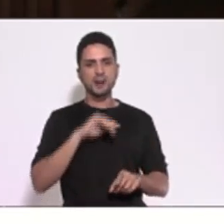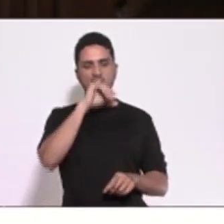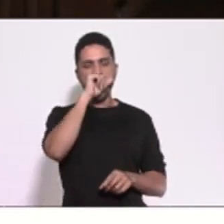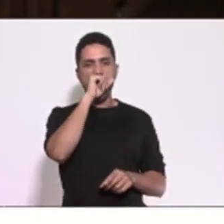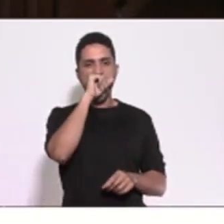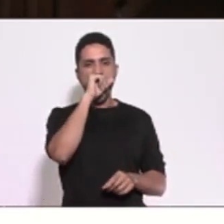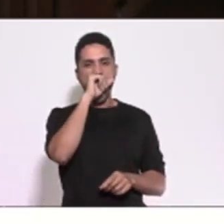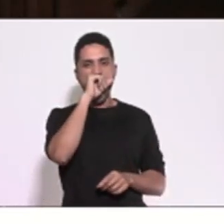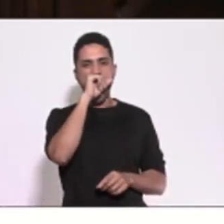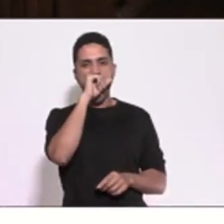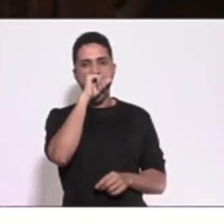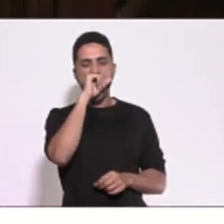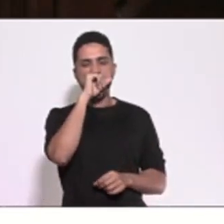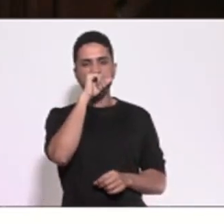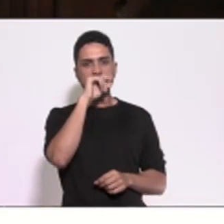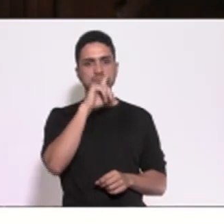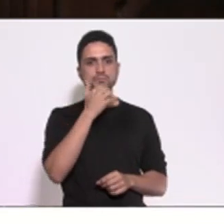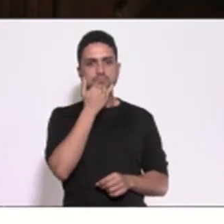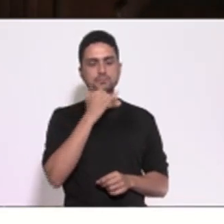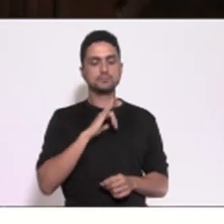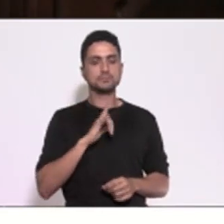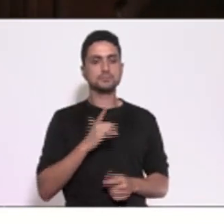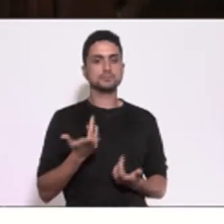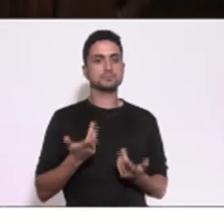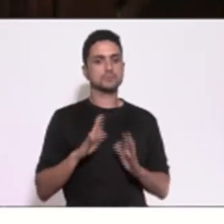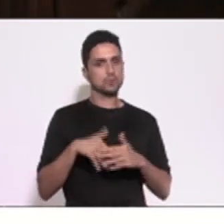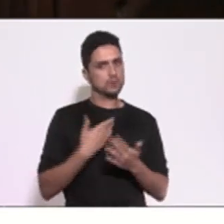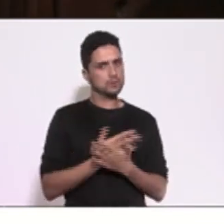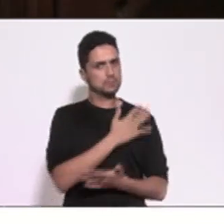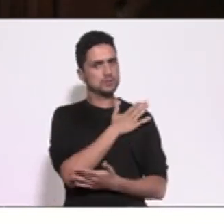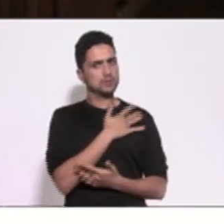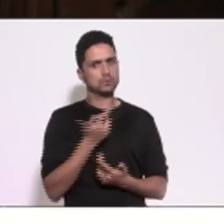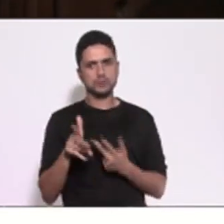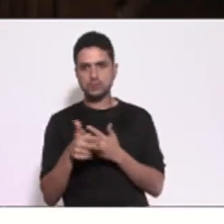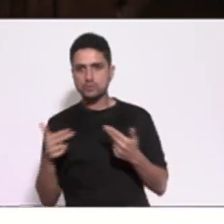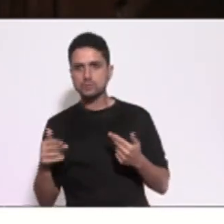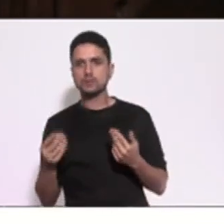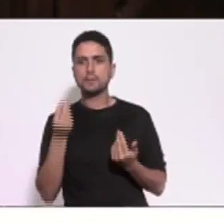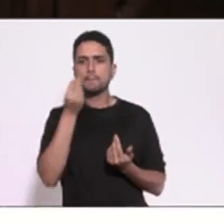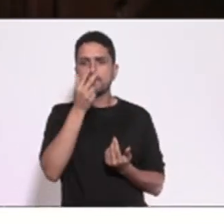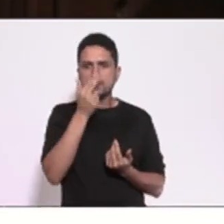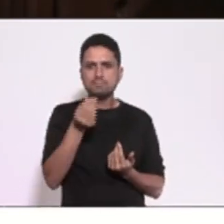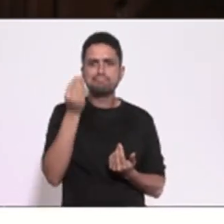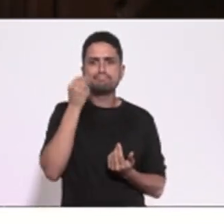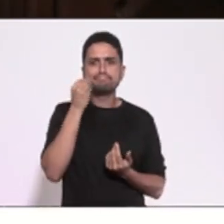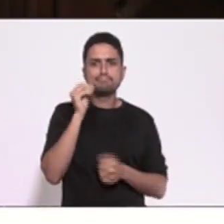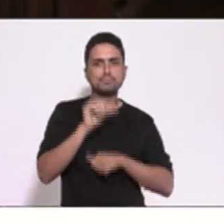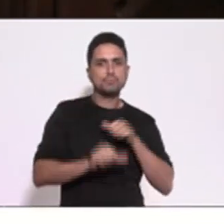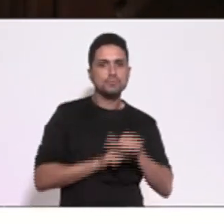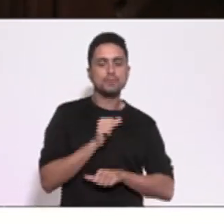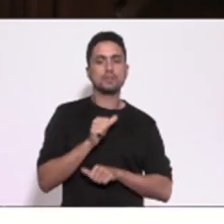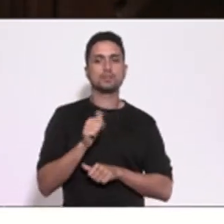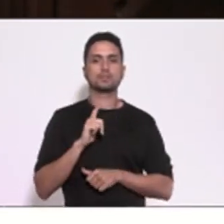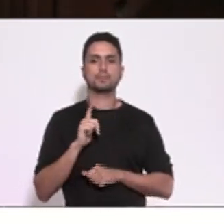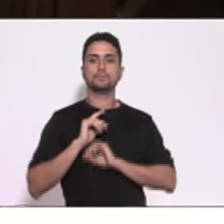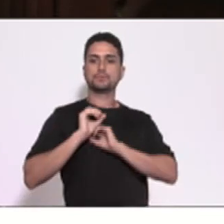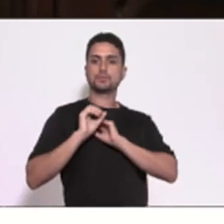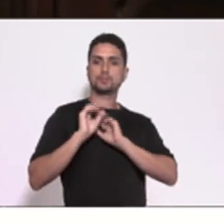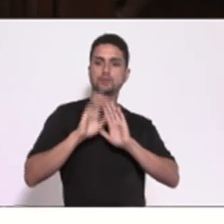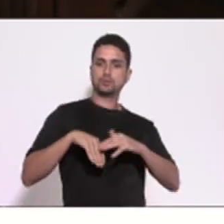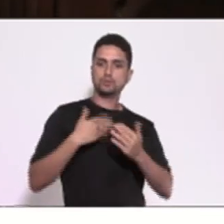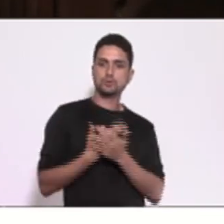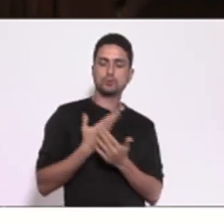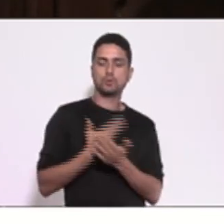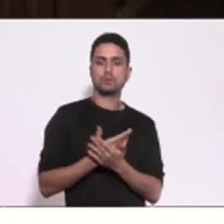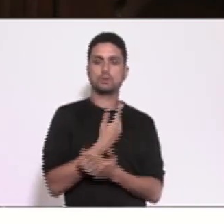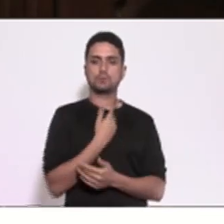uma outra coisa completamente diferente é tentar transformar as escolas públicas vinculadas à rede